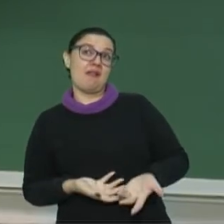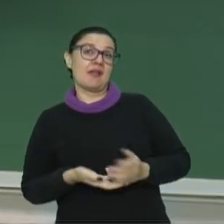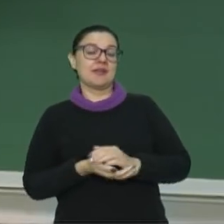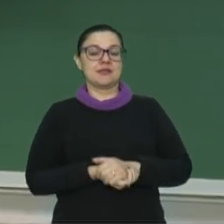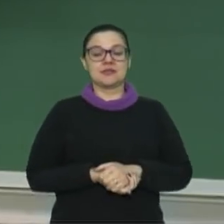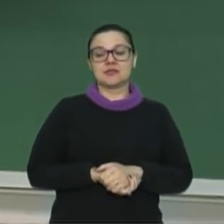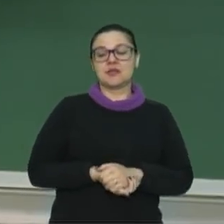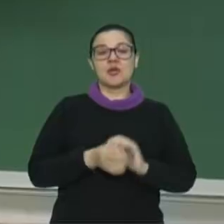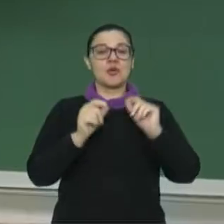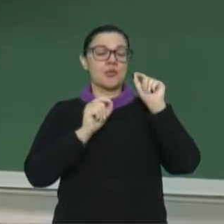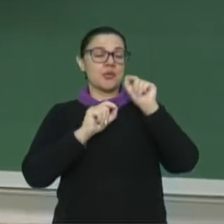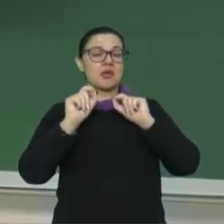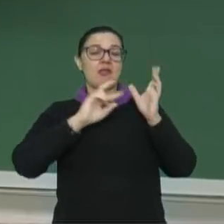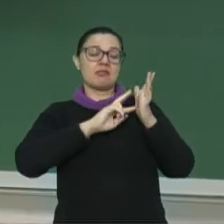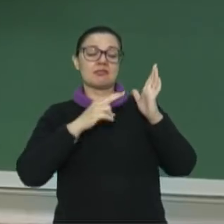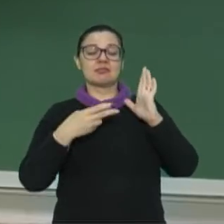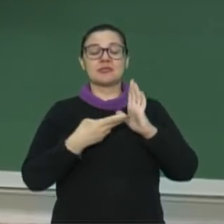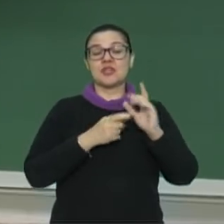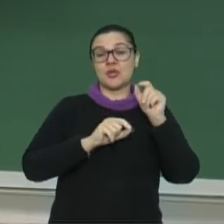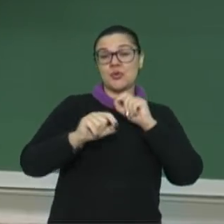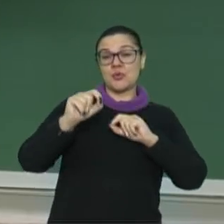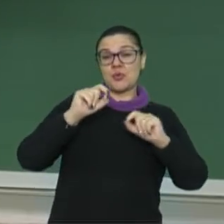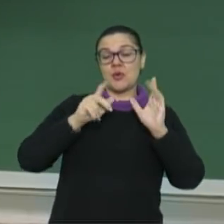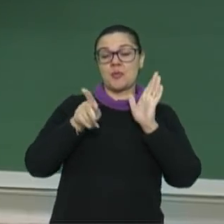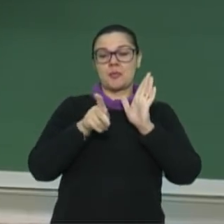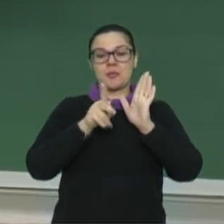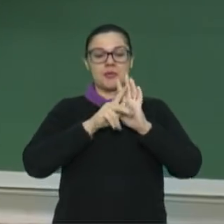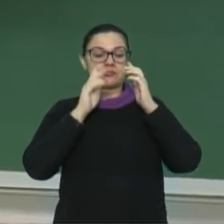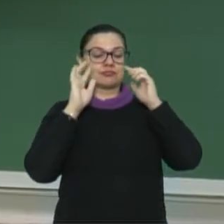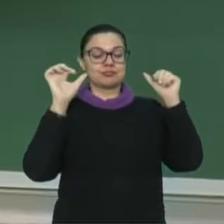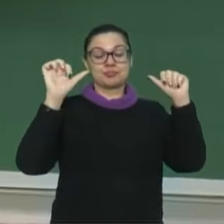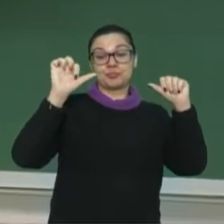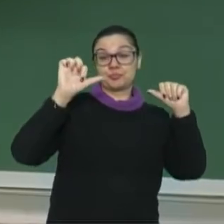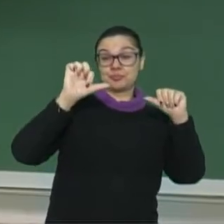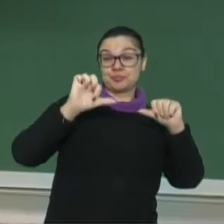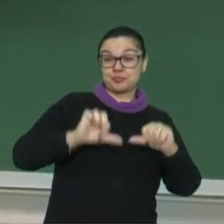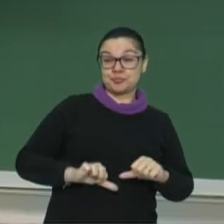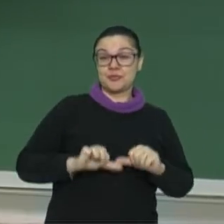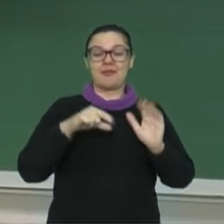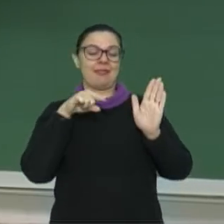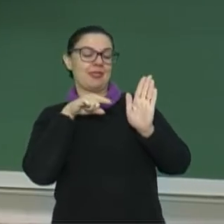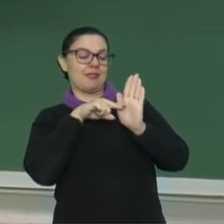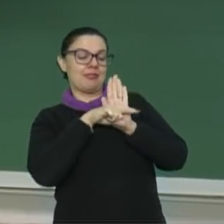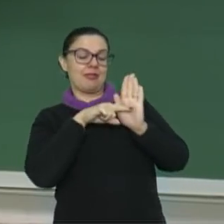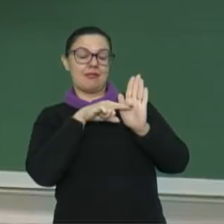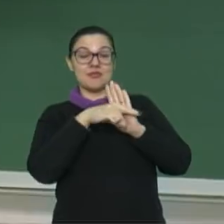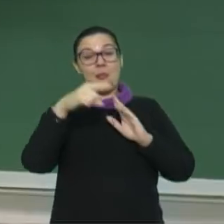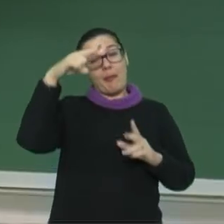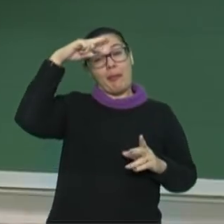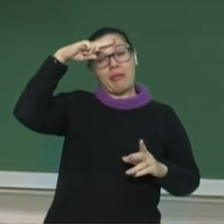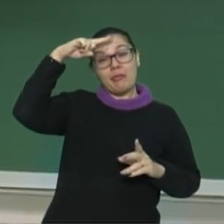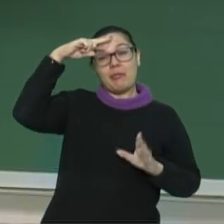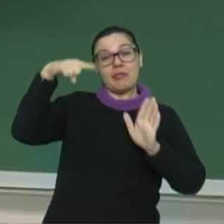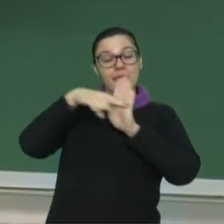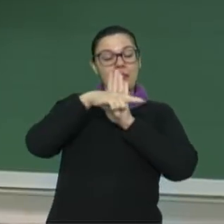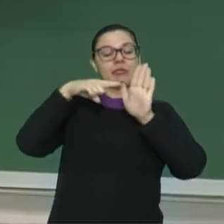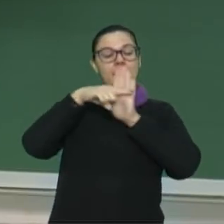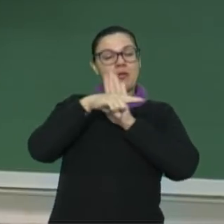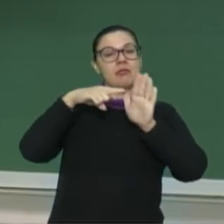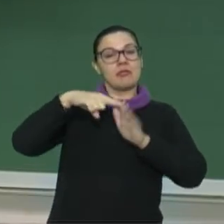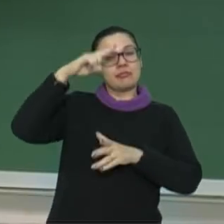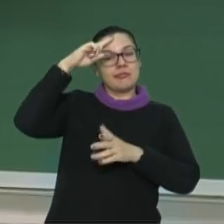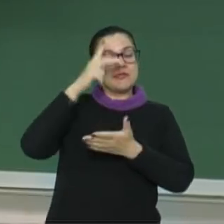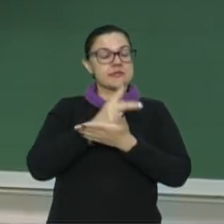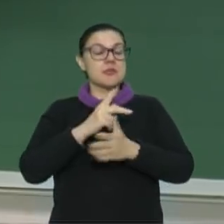faz de vítima, tá em que sentido? Num sentido pejorativo, mas negativo, né? Nesse comportamento o quê? Quais são